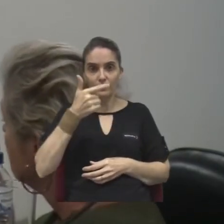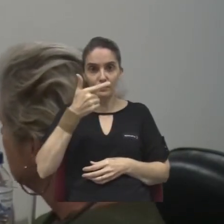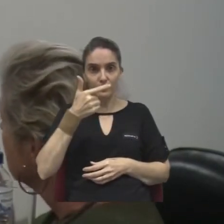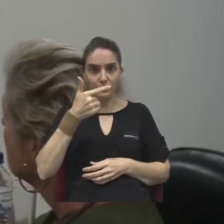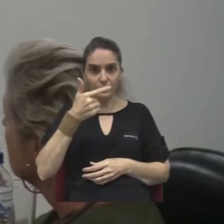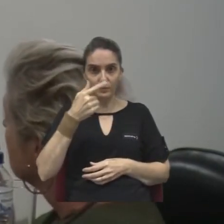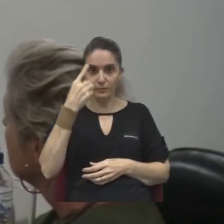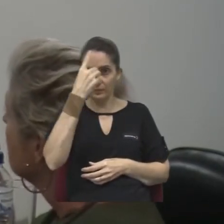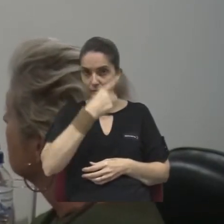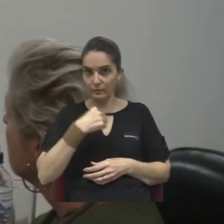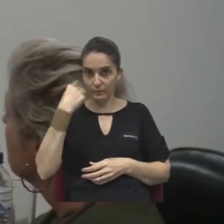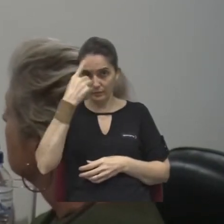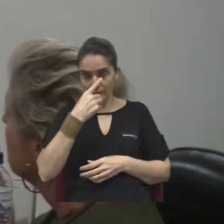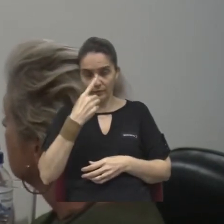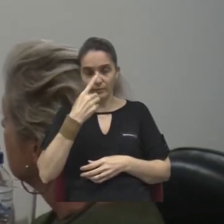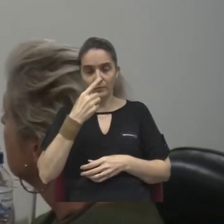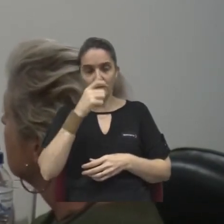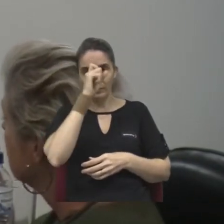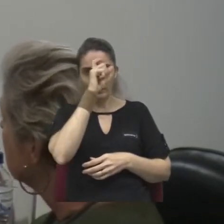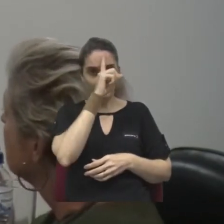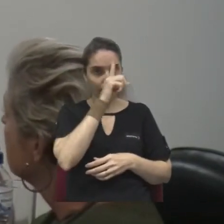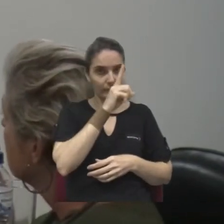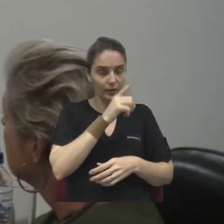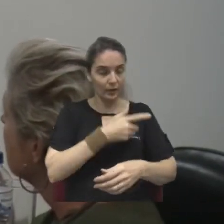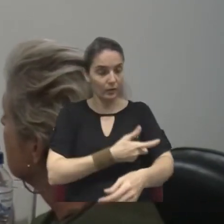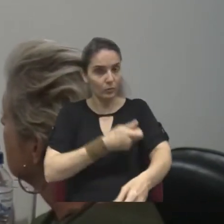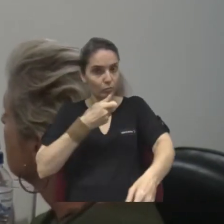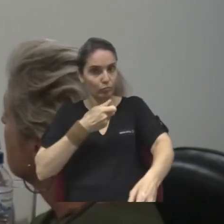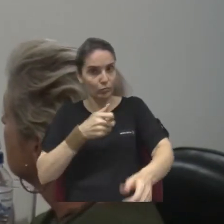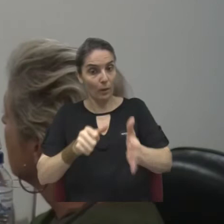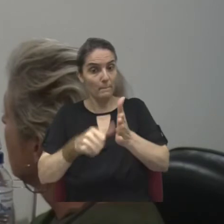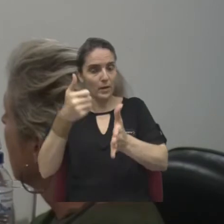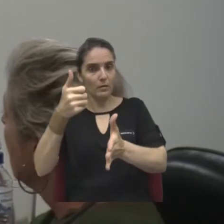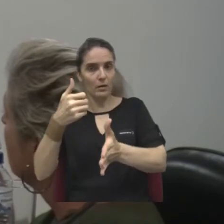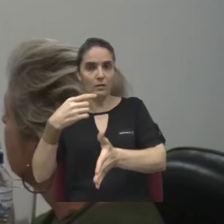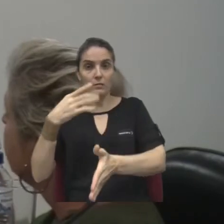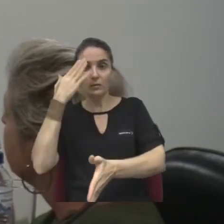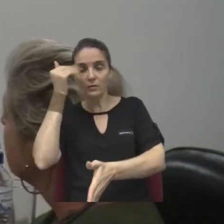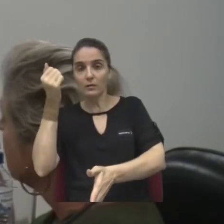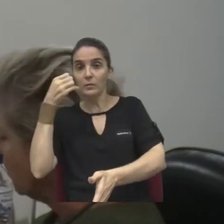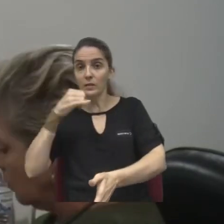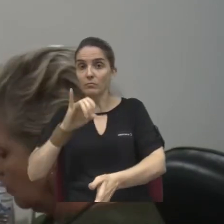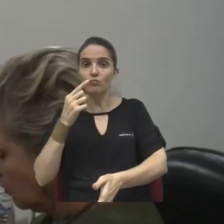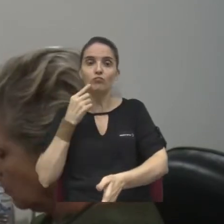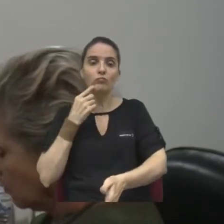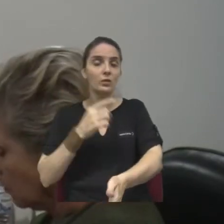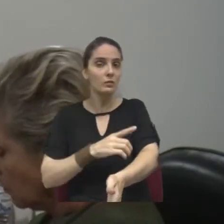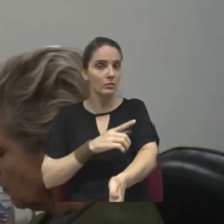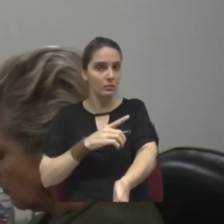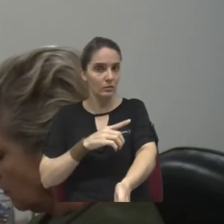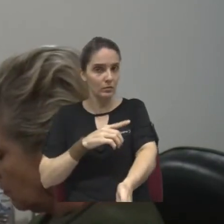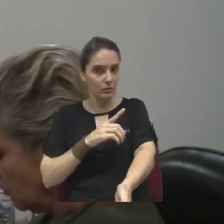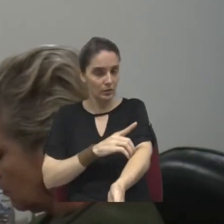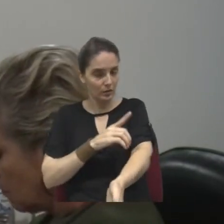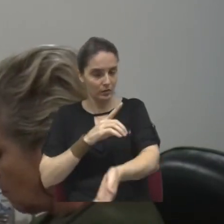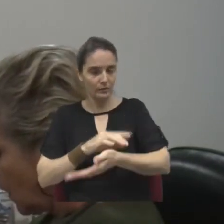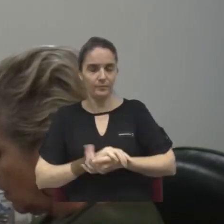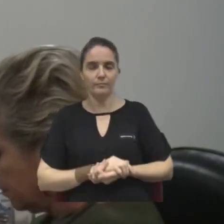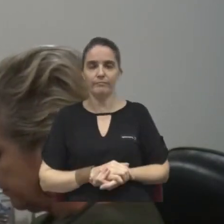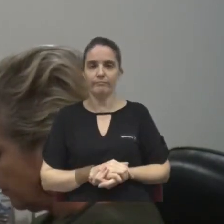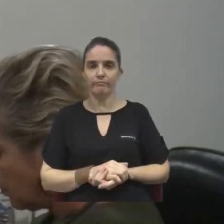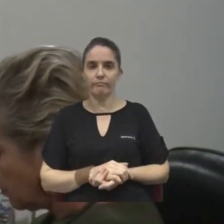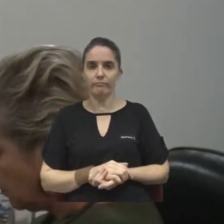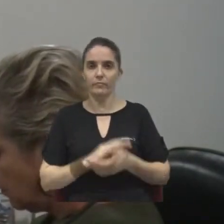com dengue. Então está tendo um mutirão realmente, principalmente nos hospitais. Em relação a esse requerimento, senhor presidente, chegou até informação até esse